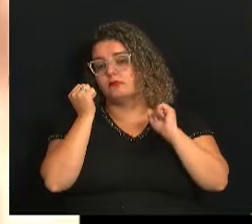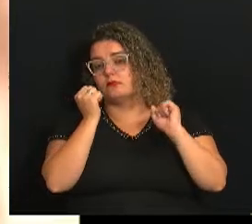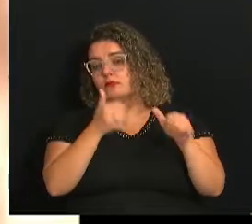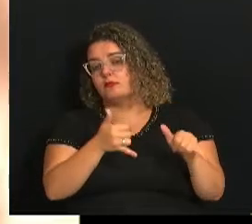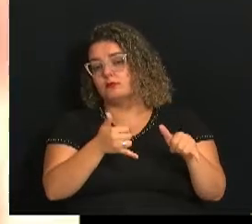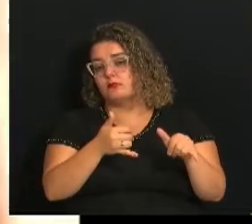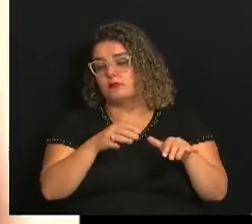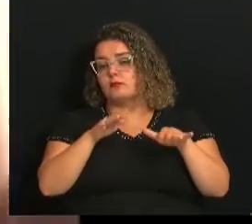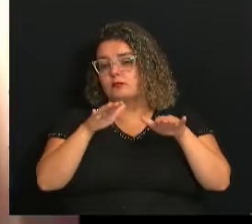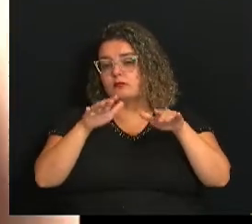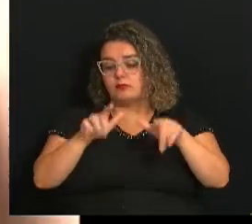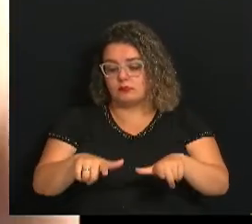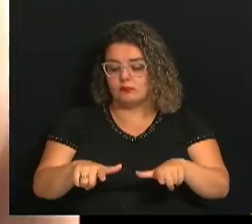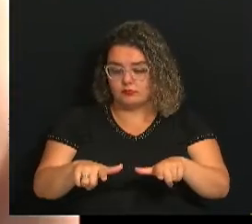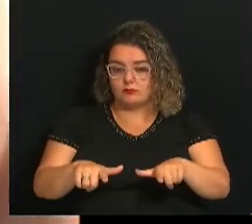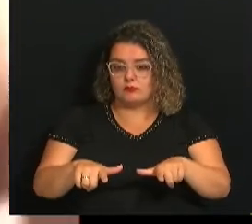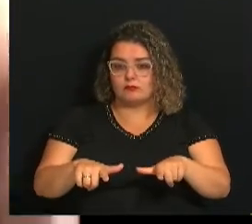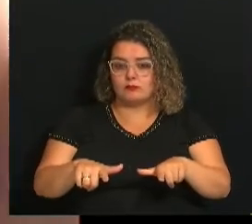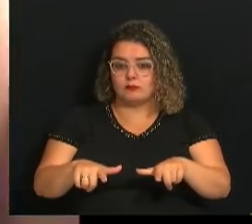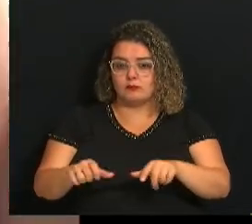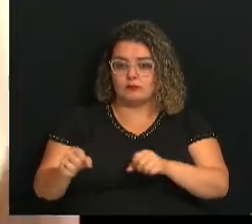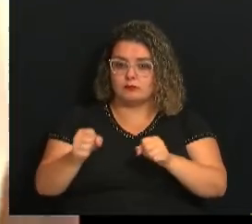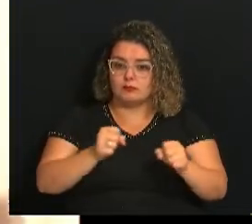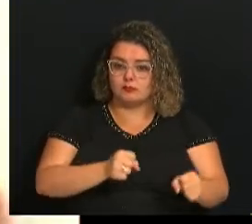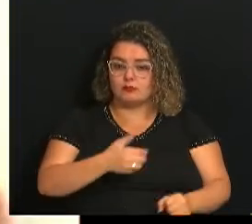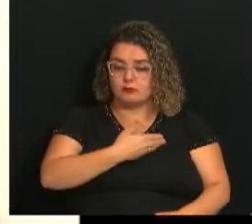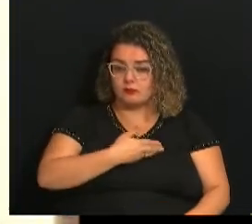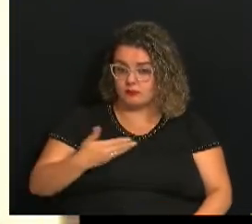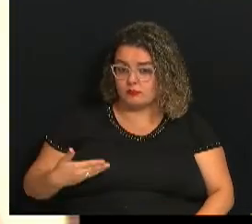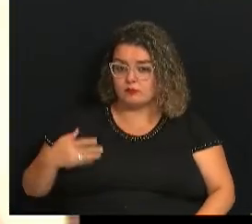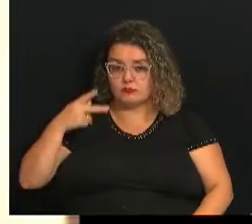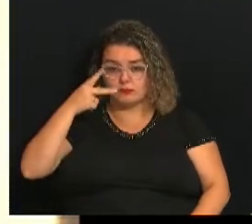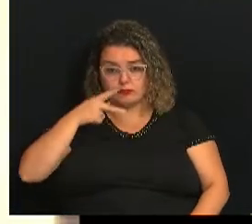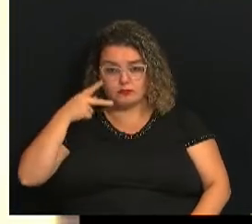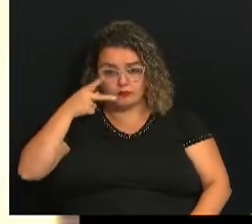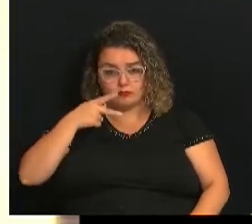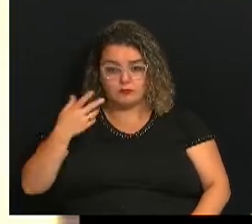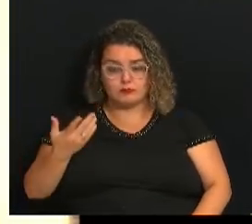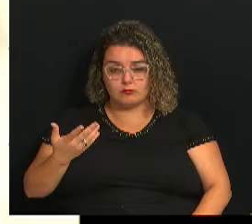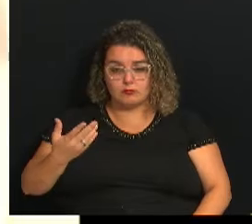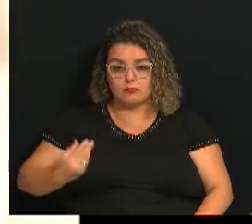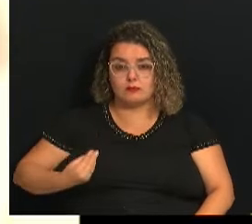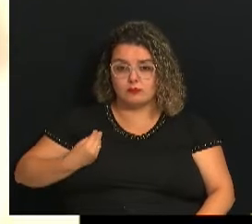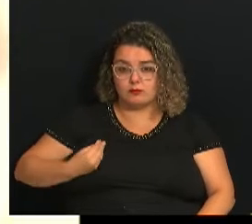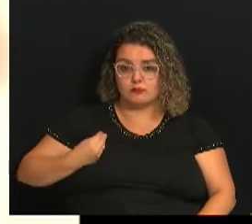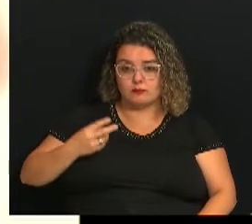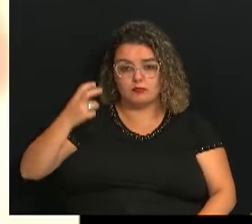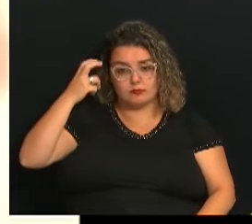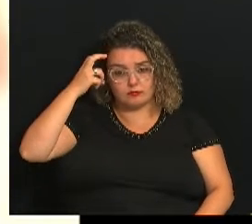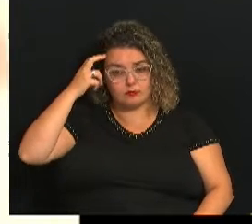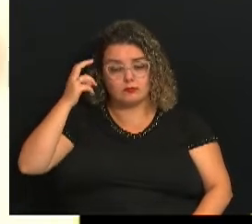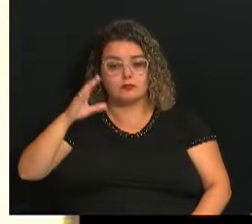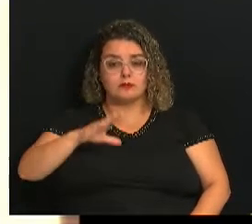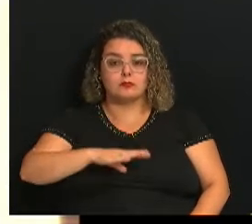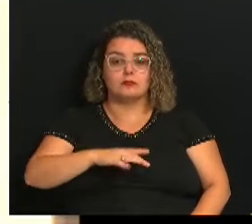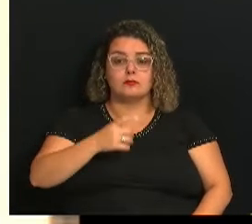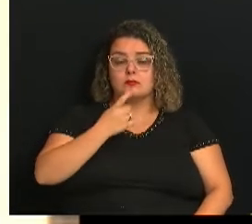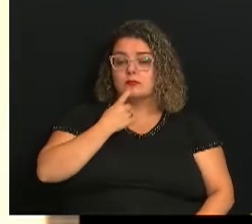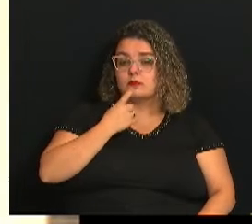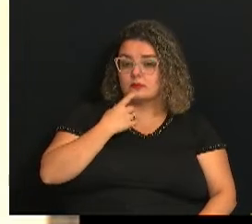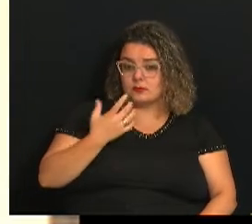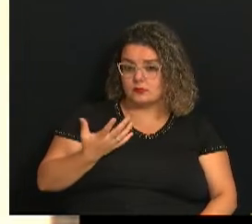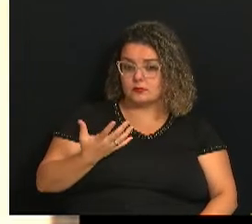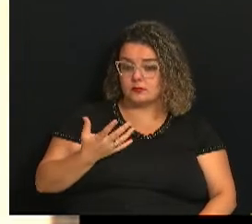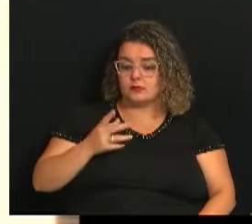lugar do poder público e da política pública na vida cultural de Campinas. Quando a gente fala dos